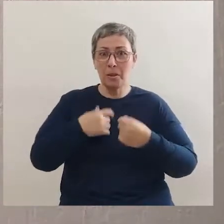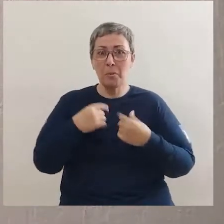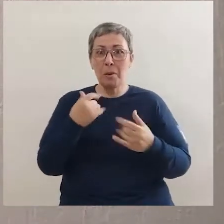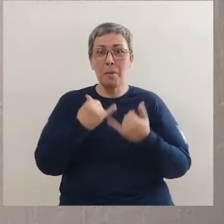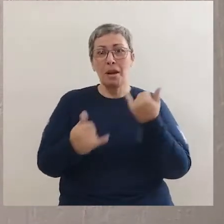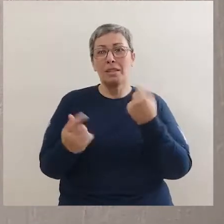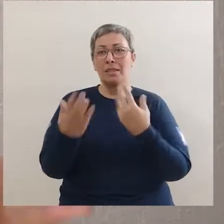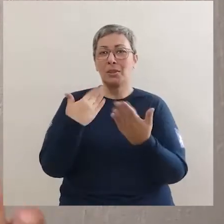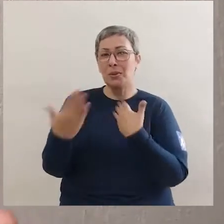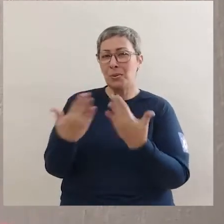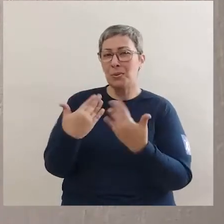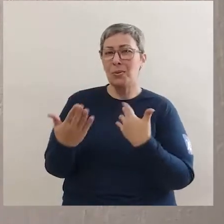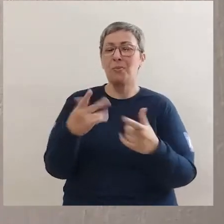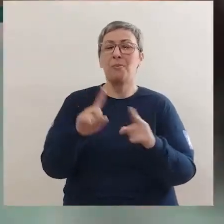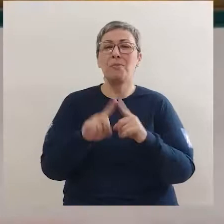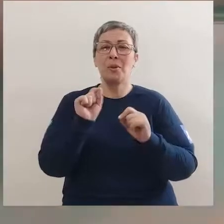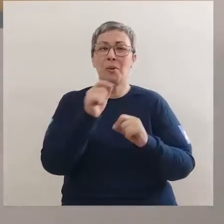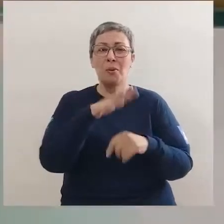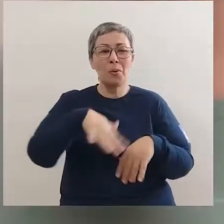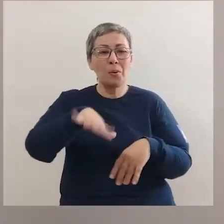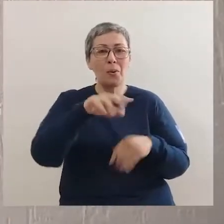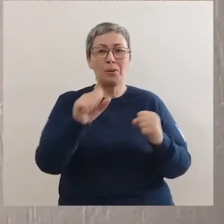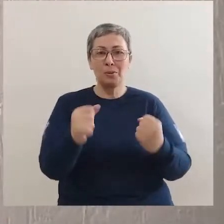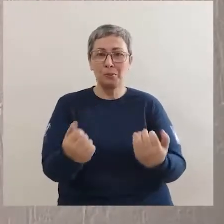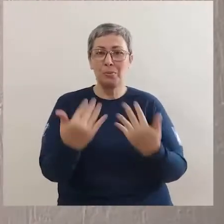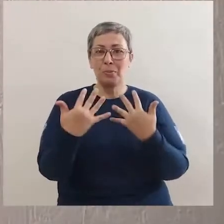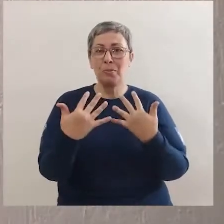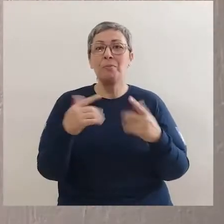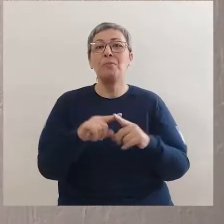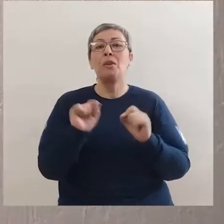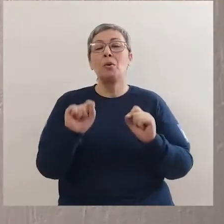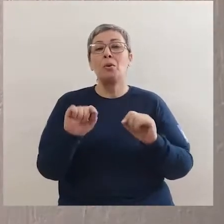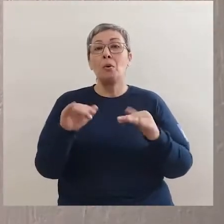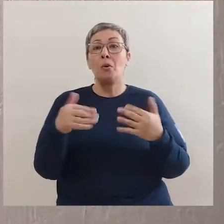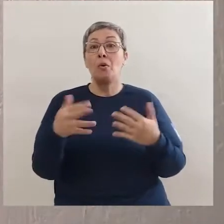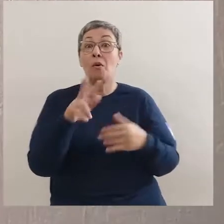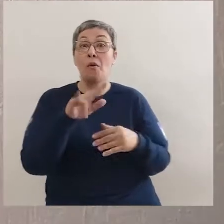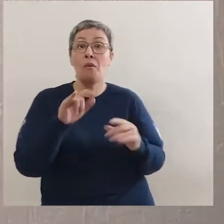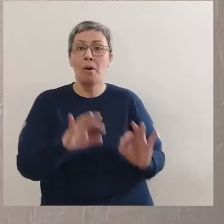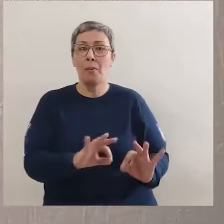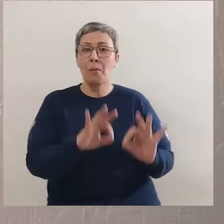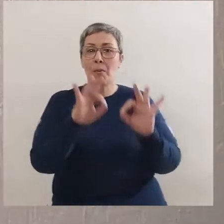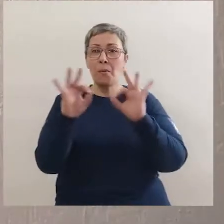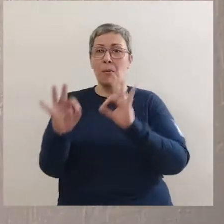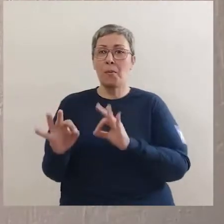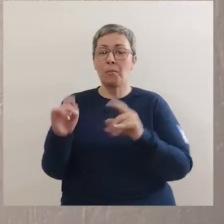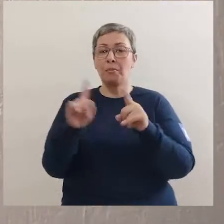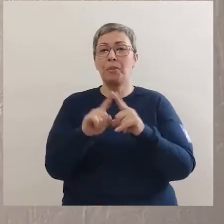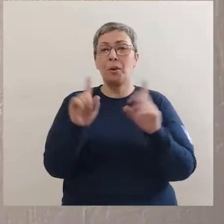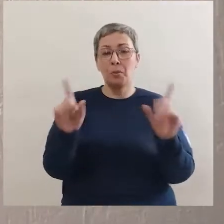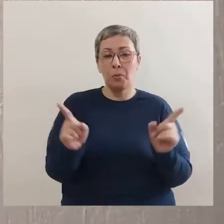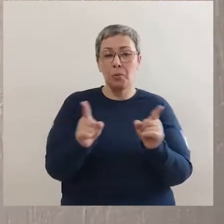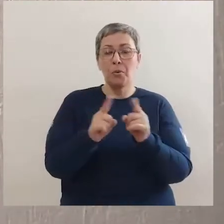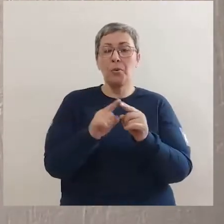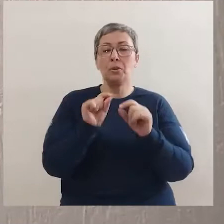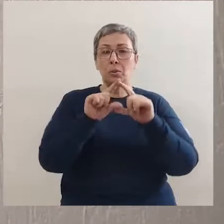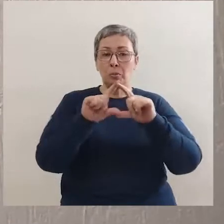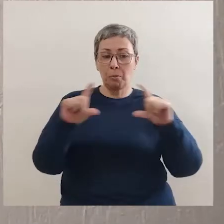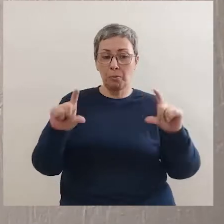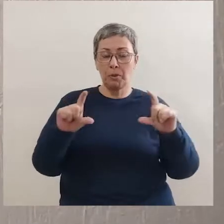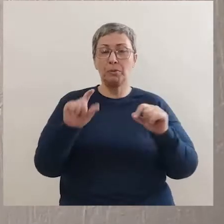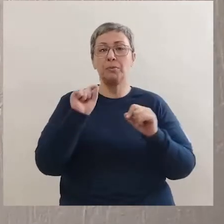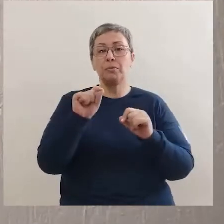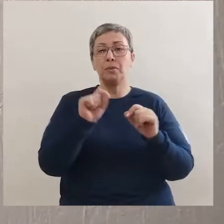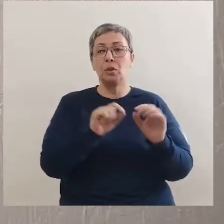com o outro e com os ouvintes também. Então, vamos acompanhar aí esse trecho, é um trechinho, tá? Vamos acompanhar com